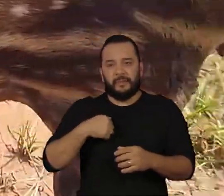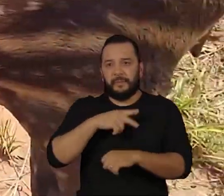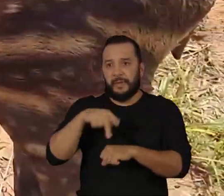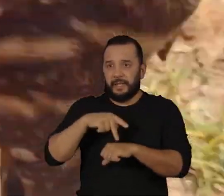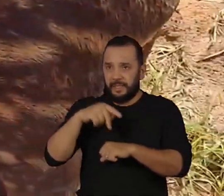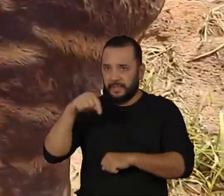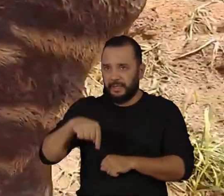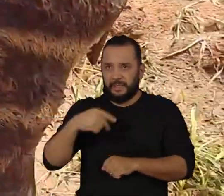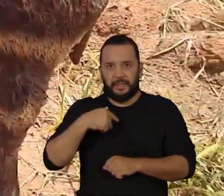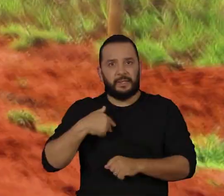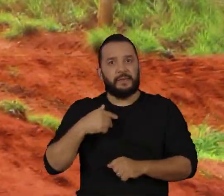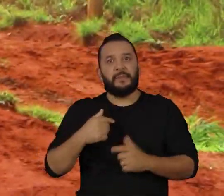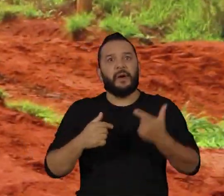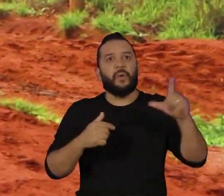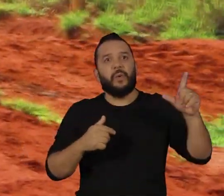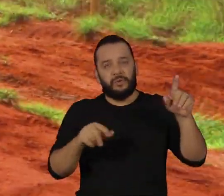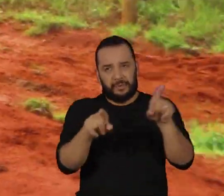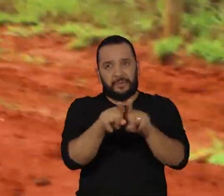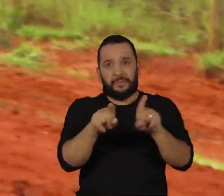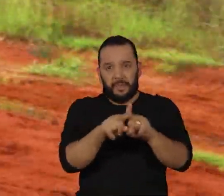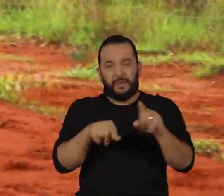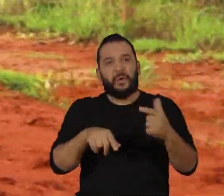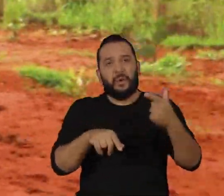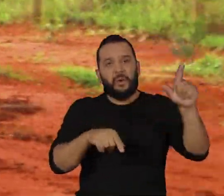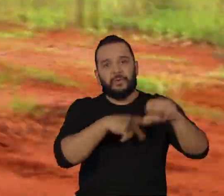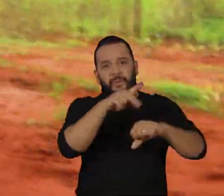as populações carregam.